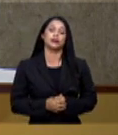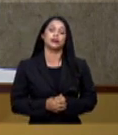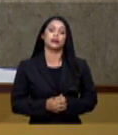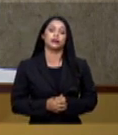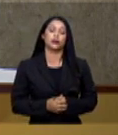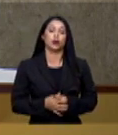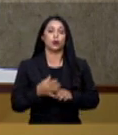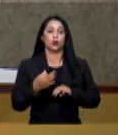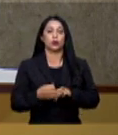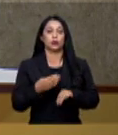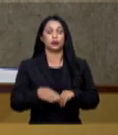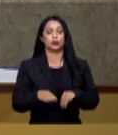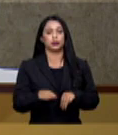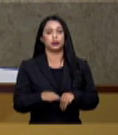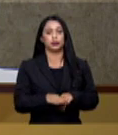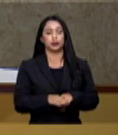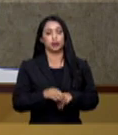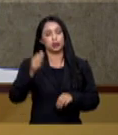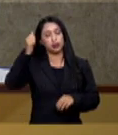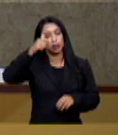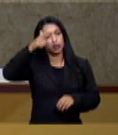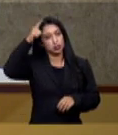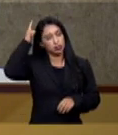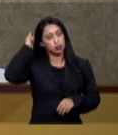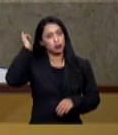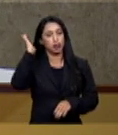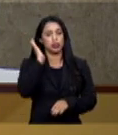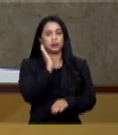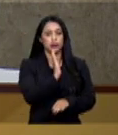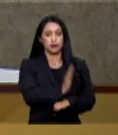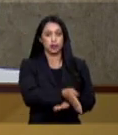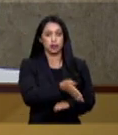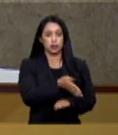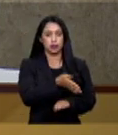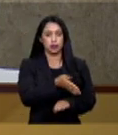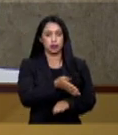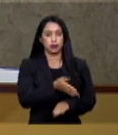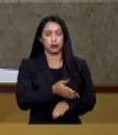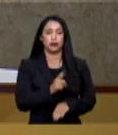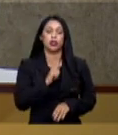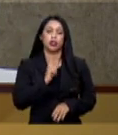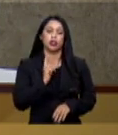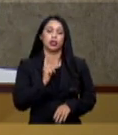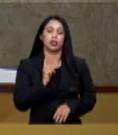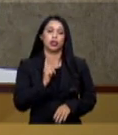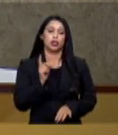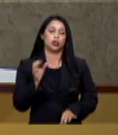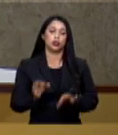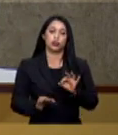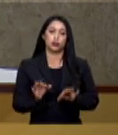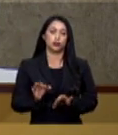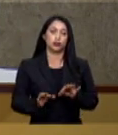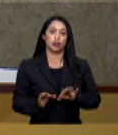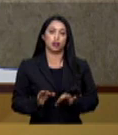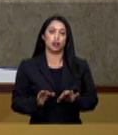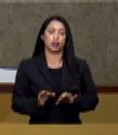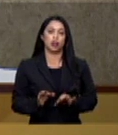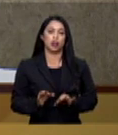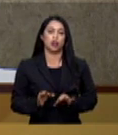vencido o ministro Alexandre Moraes, que a julgava